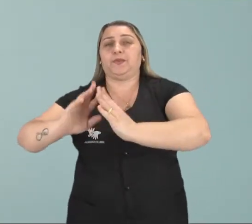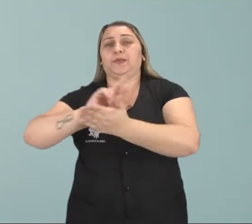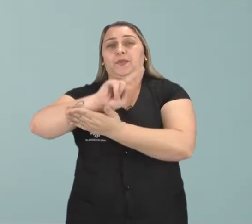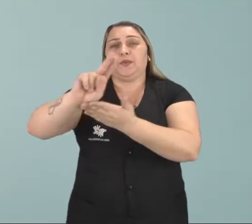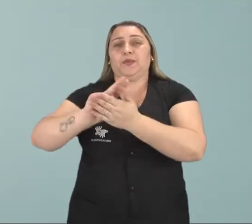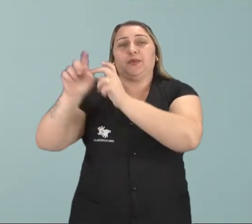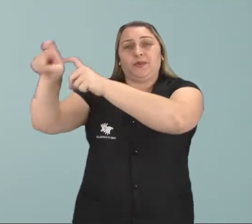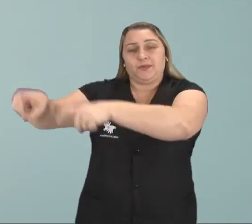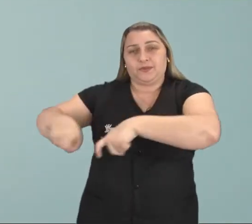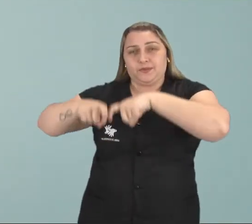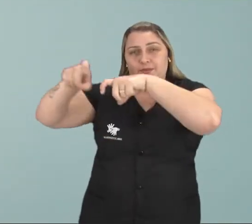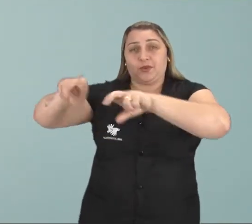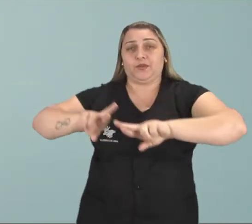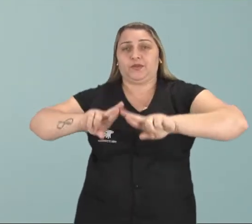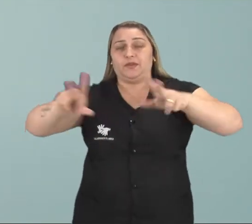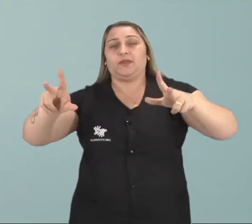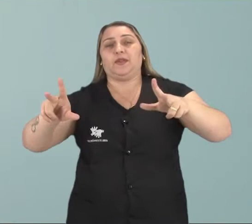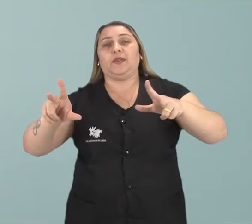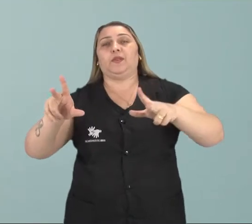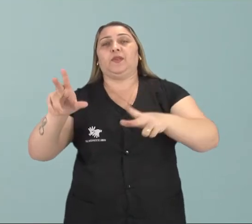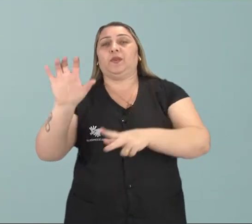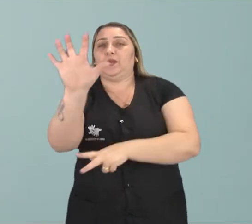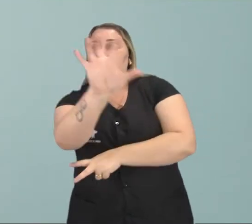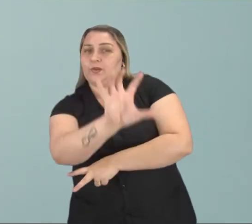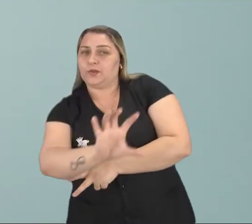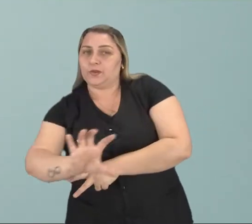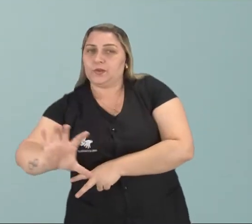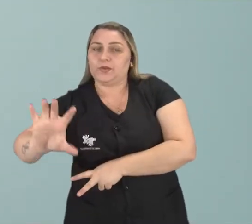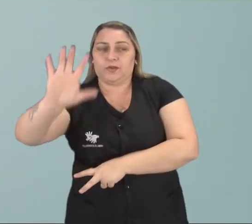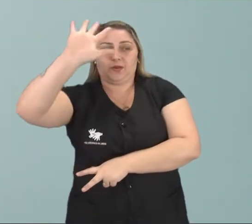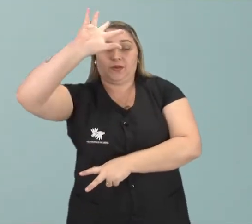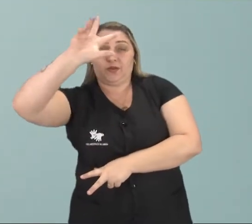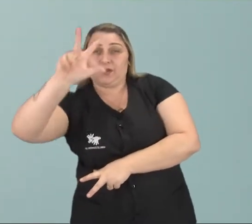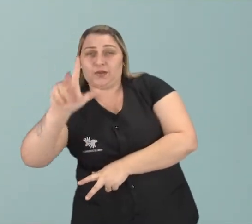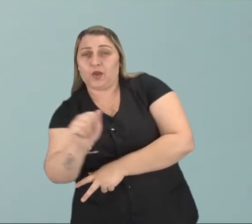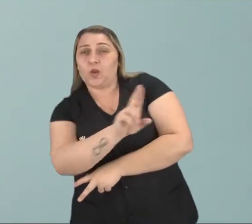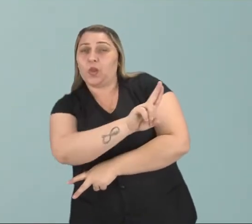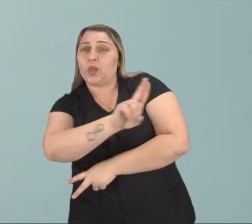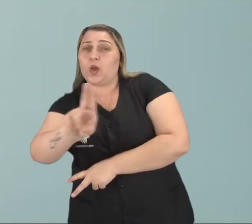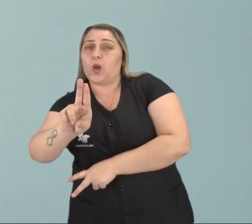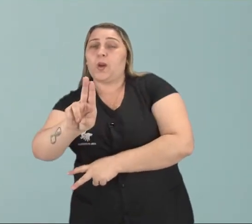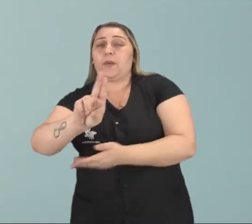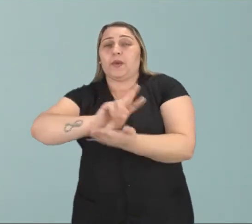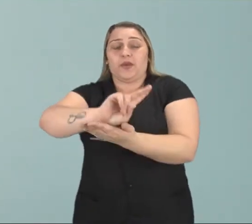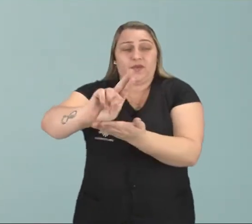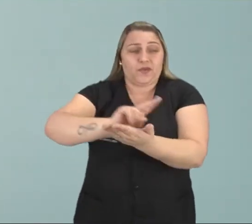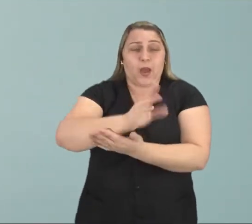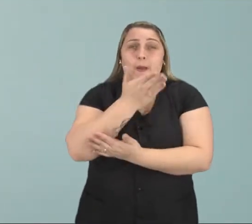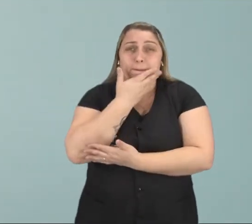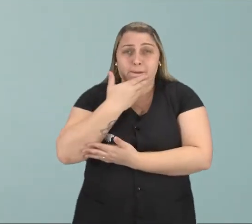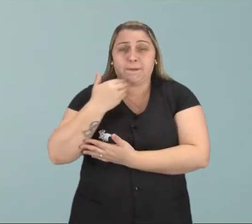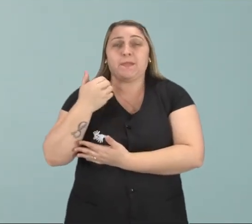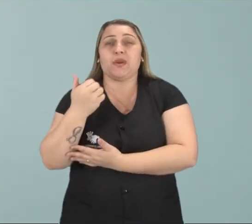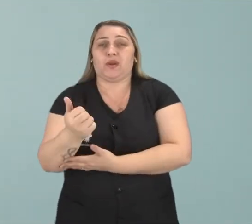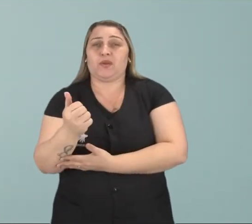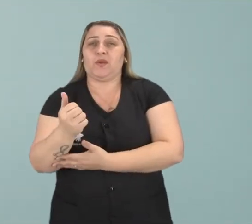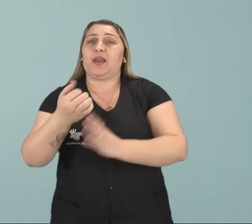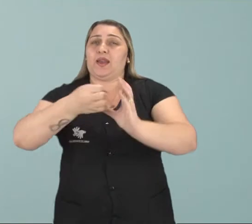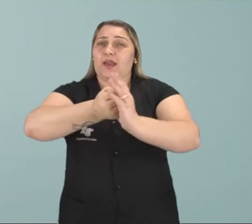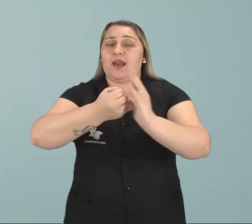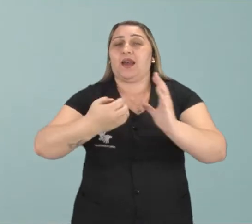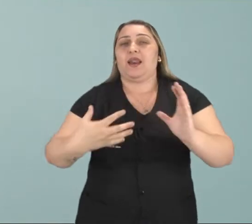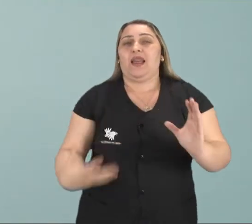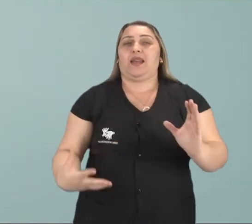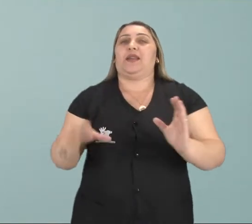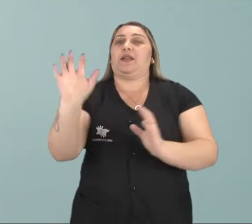de agricultura. Então, assim, o continente africano, o nome diversidade é o melhor que caracteriza,